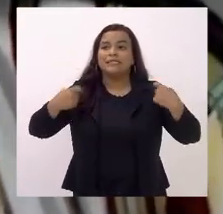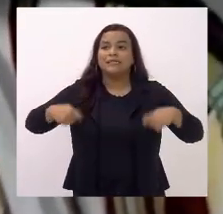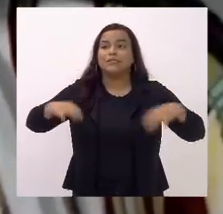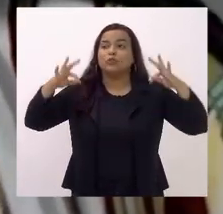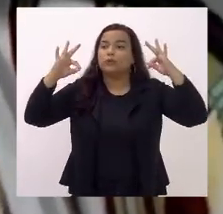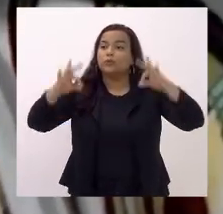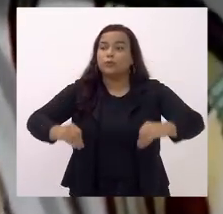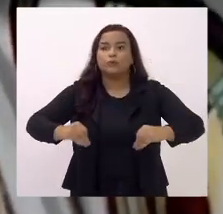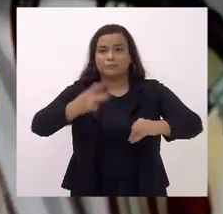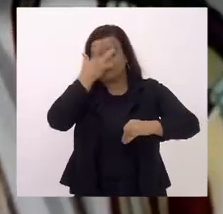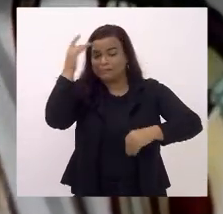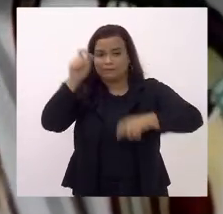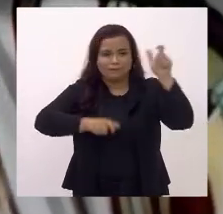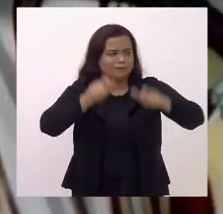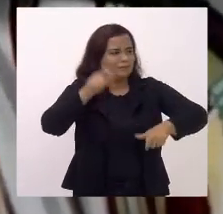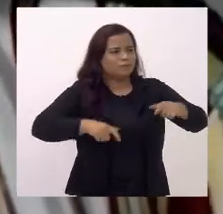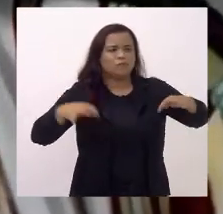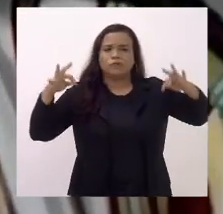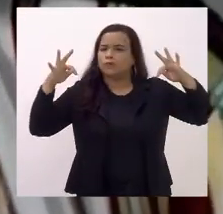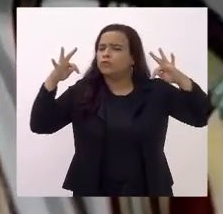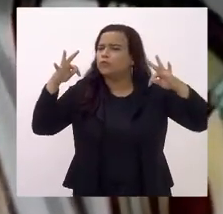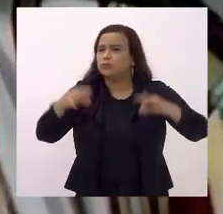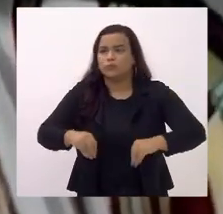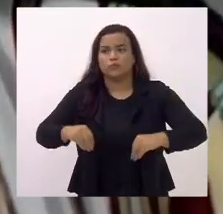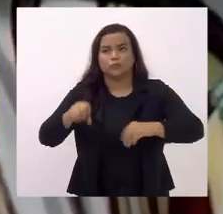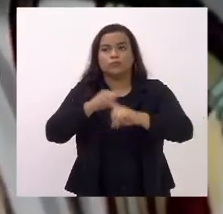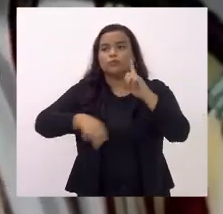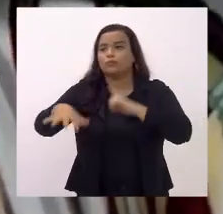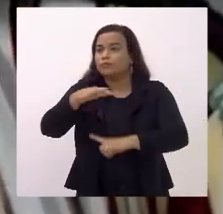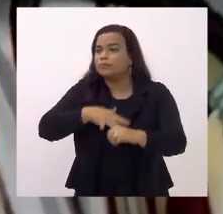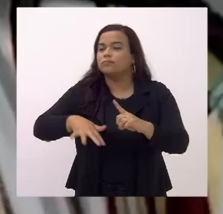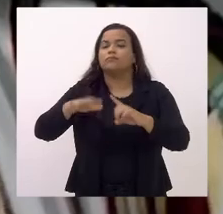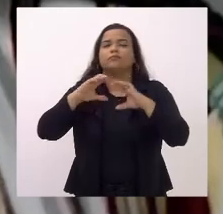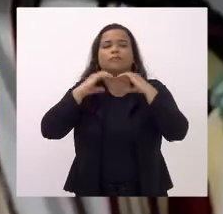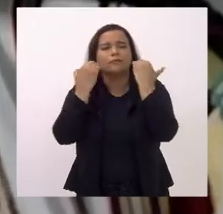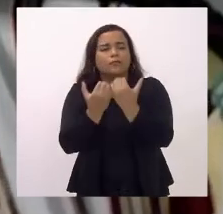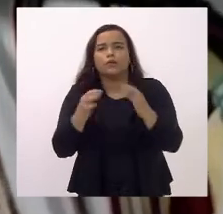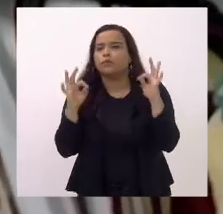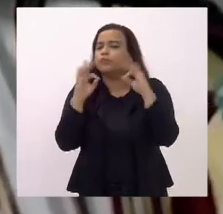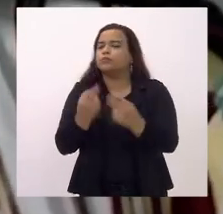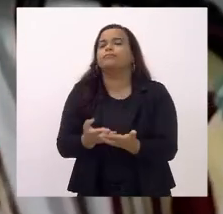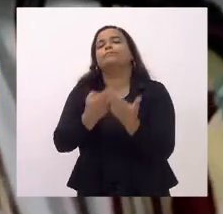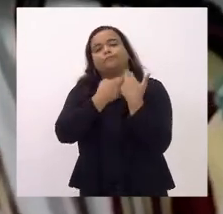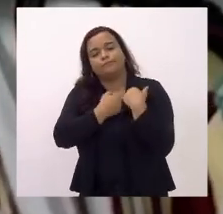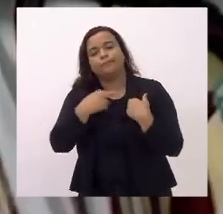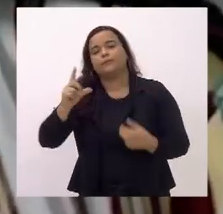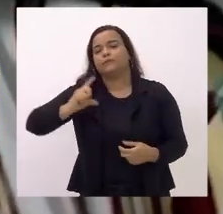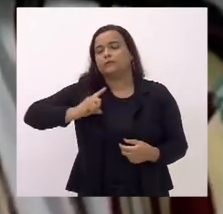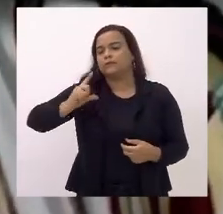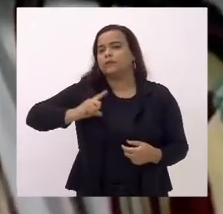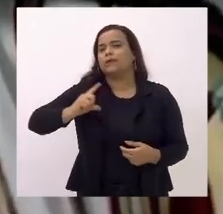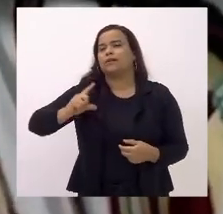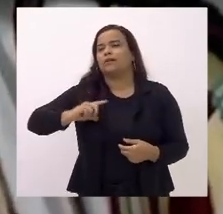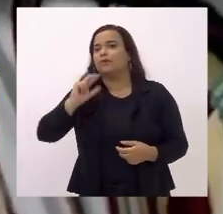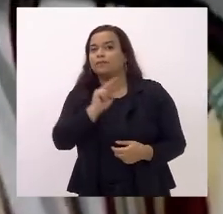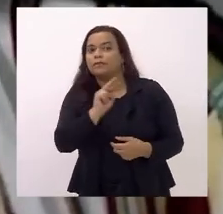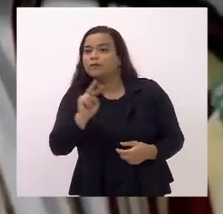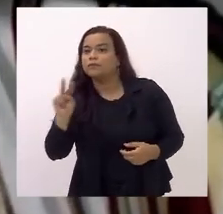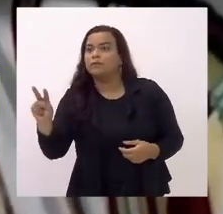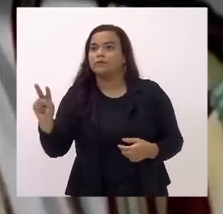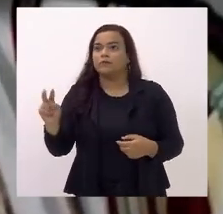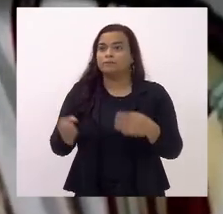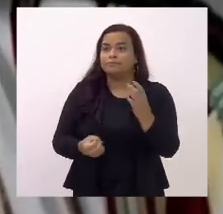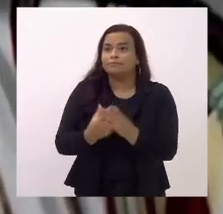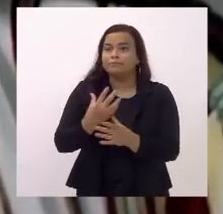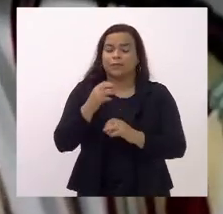toda a comunidade, toda a sociedade se responsabilize pelo que acontece, pela